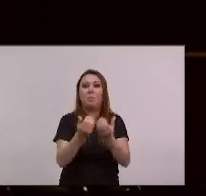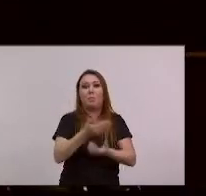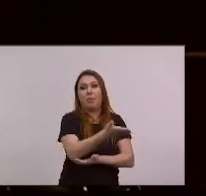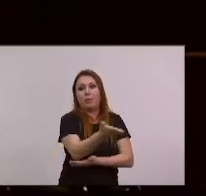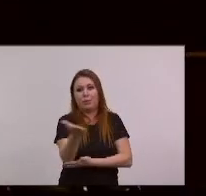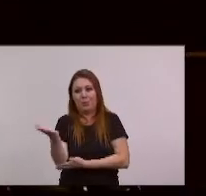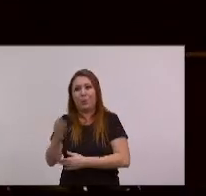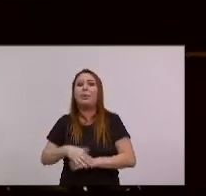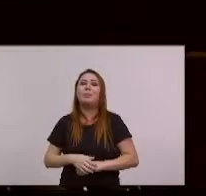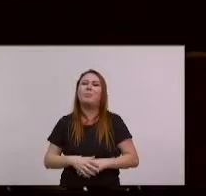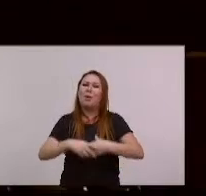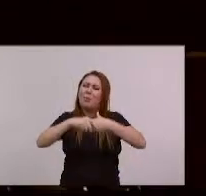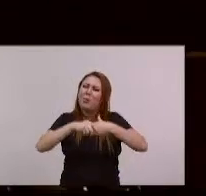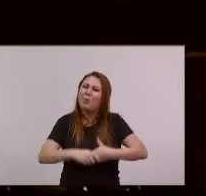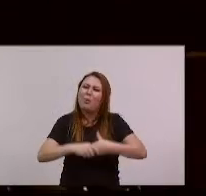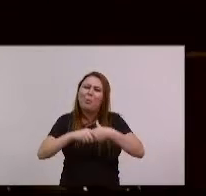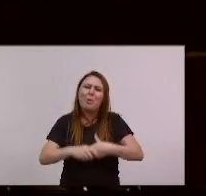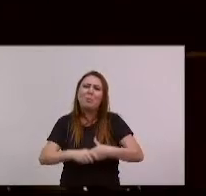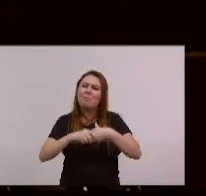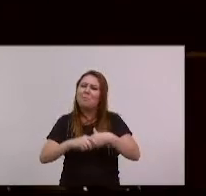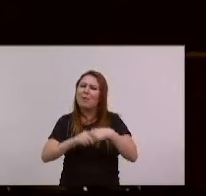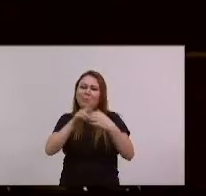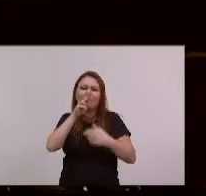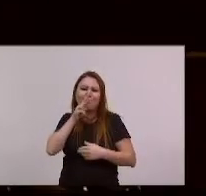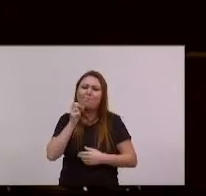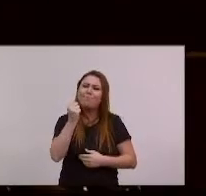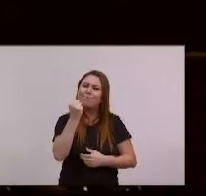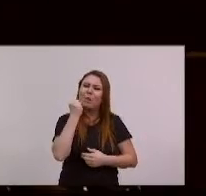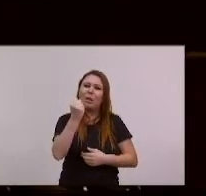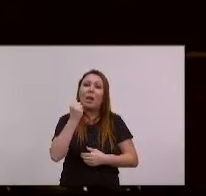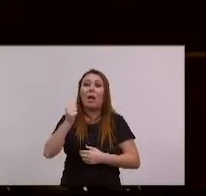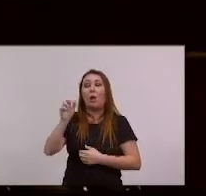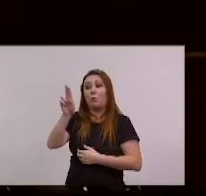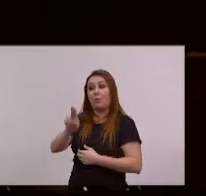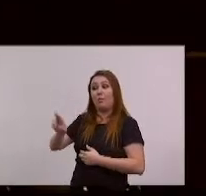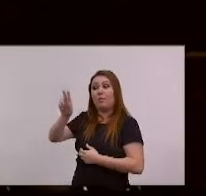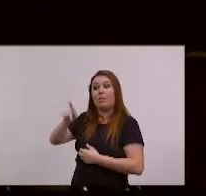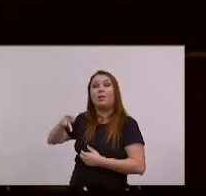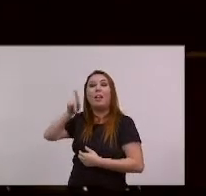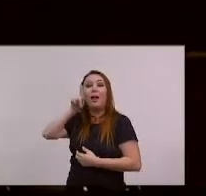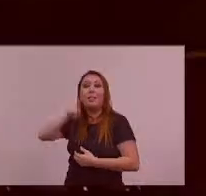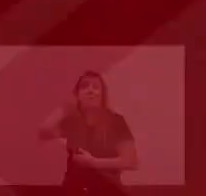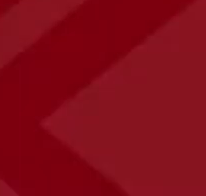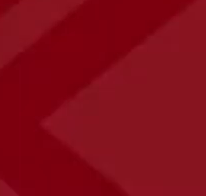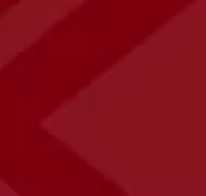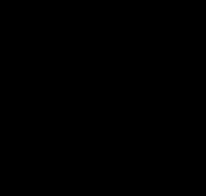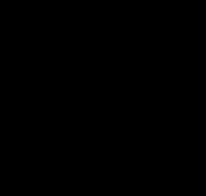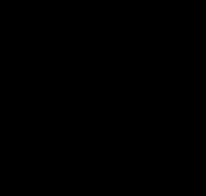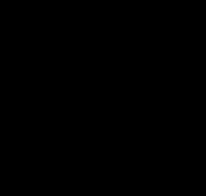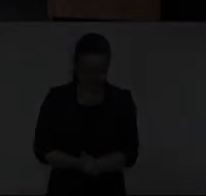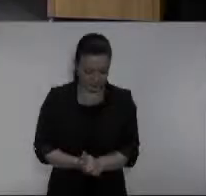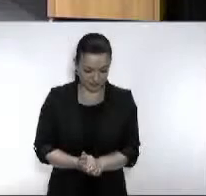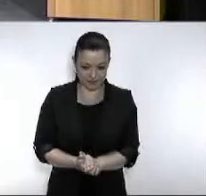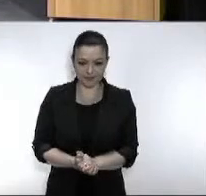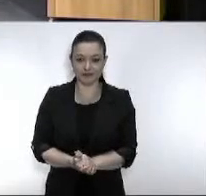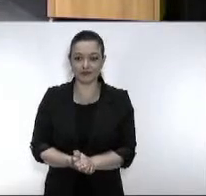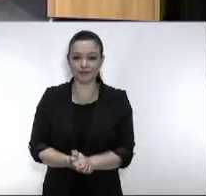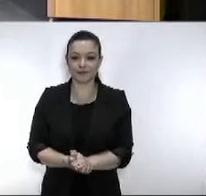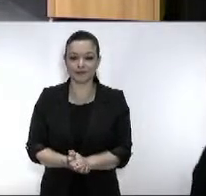Cumprimento efusivamente a Universidade de Kent e a PUC Paraná.